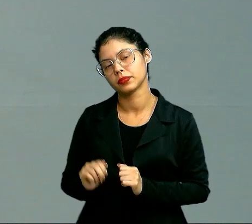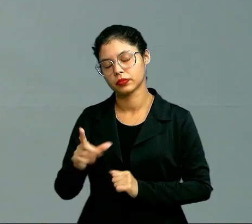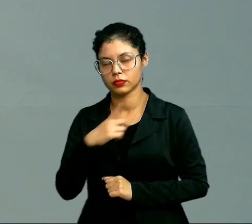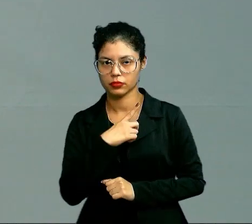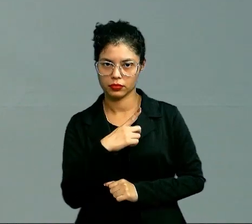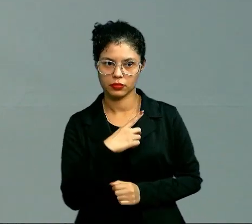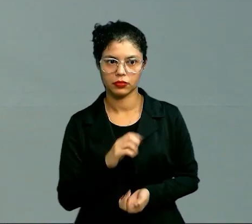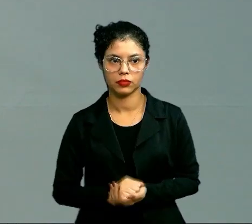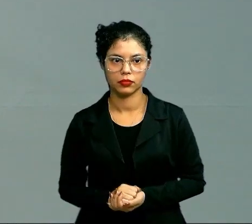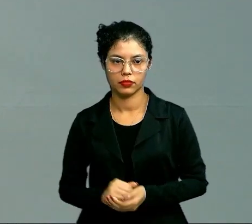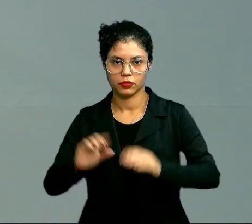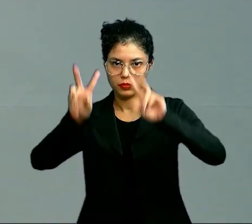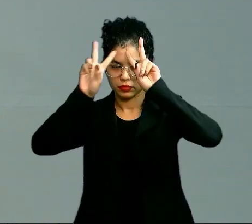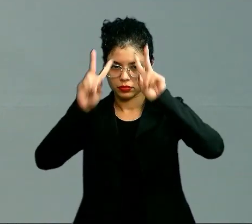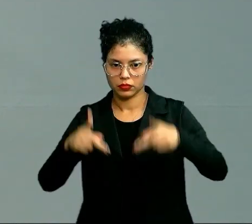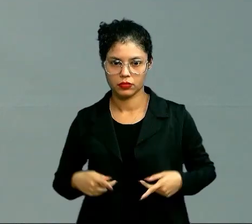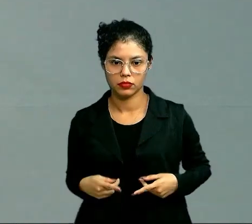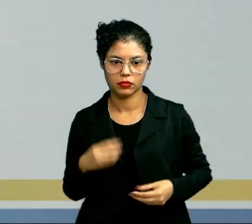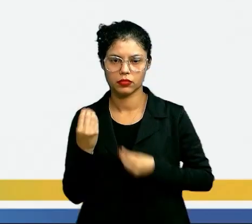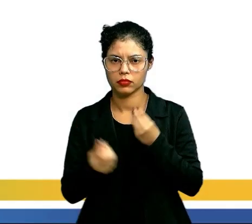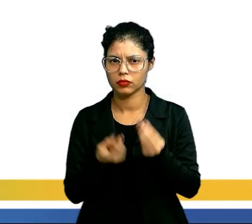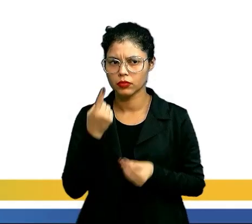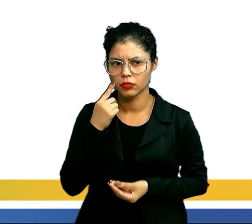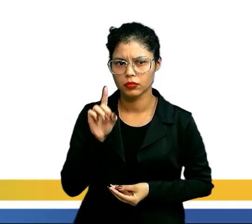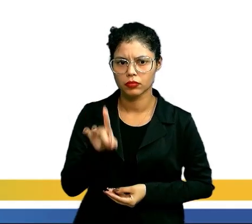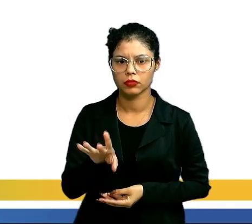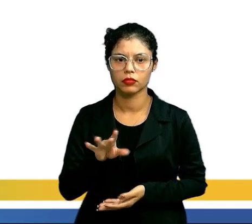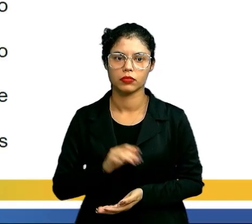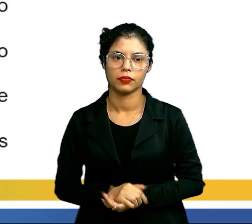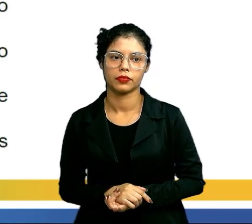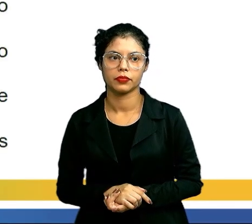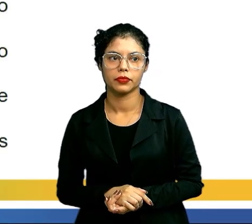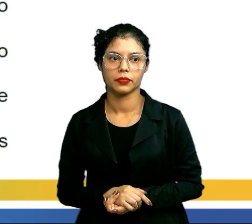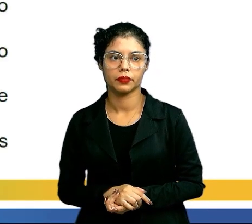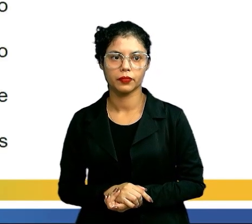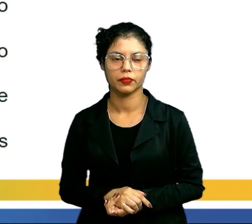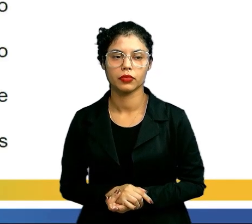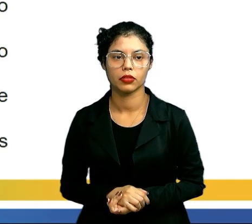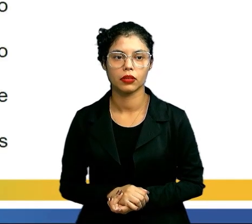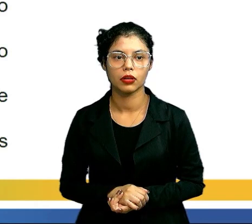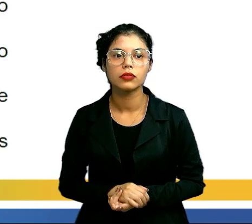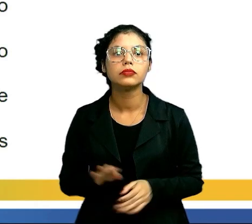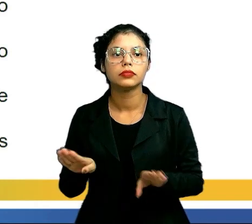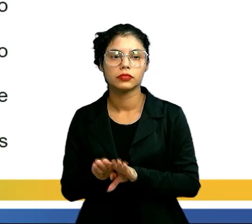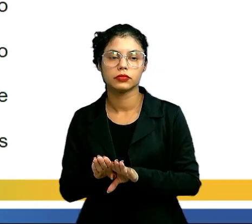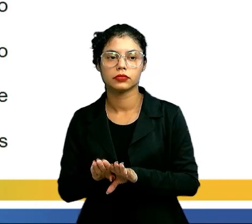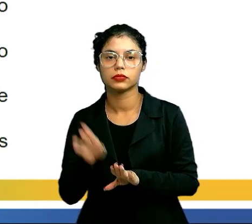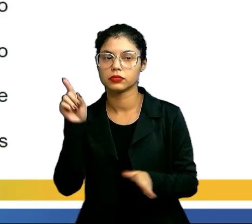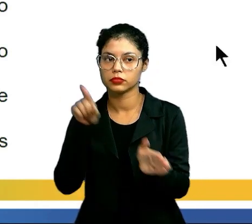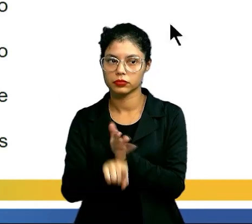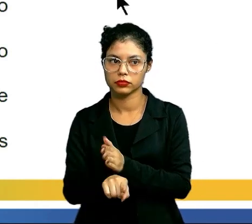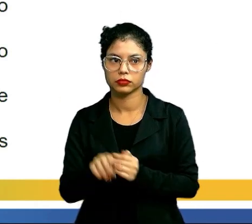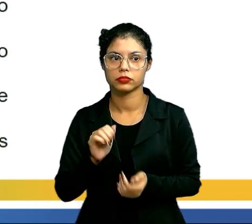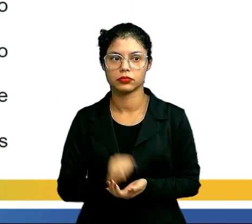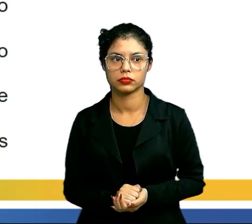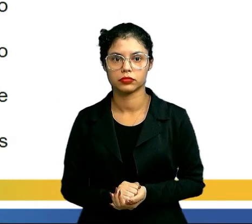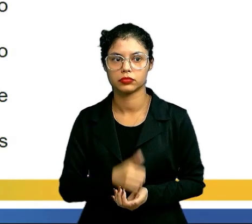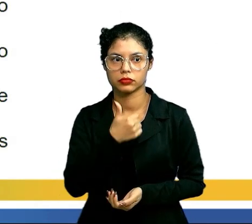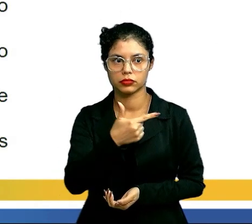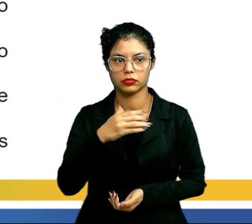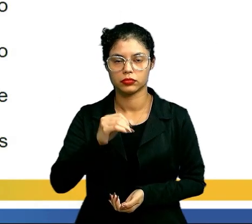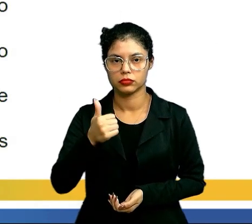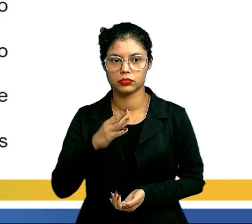acometer aí o ser humano. E olha só como é que cai nas questões de Enem, pessoal. Essa é uma questão do Enem de